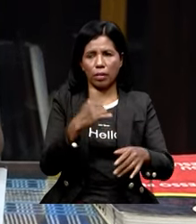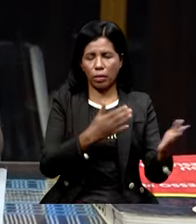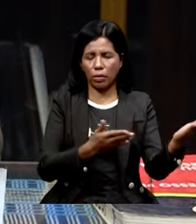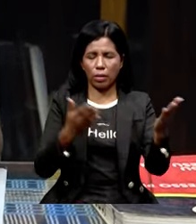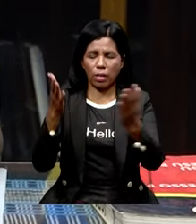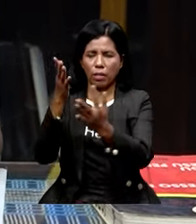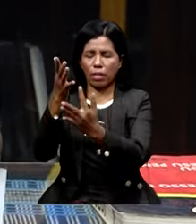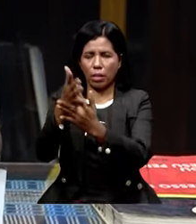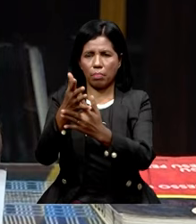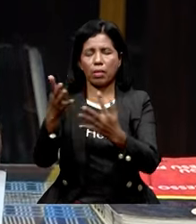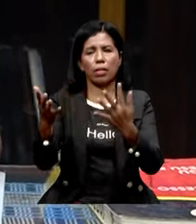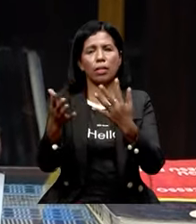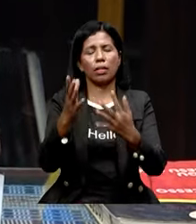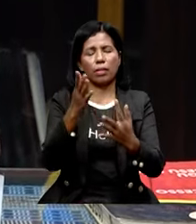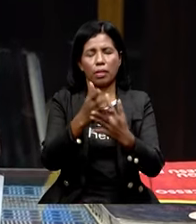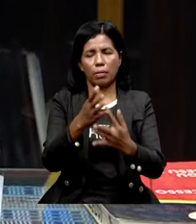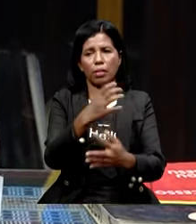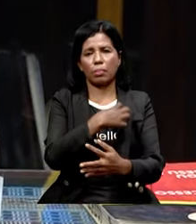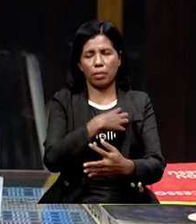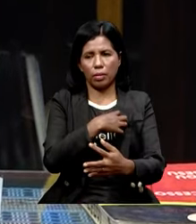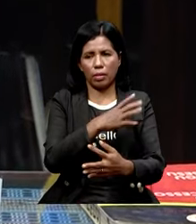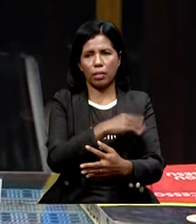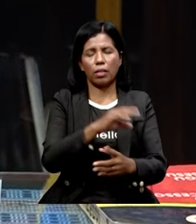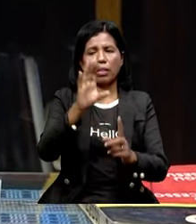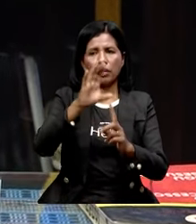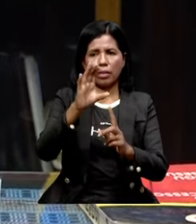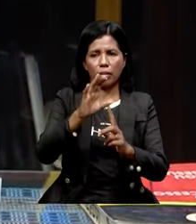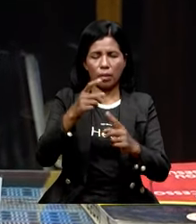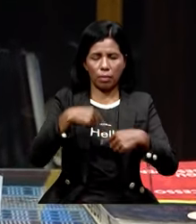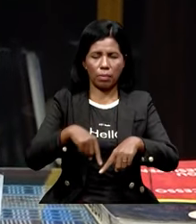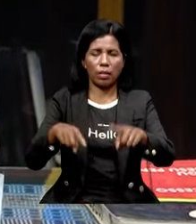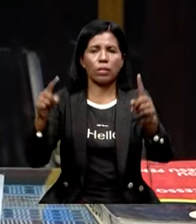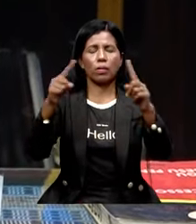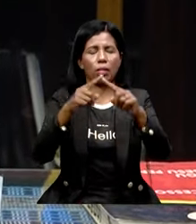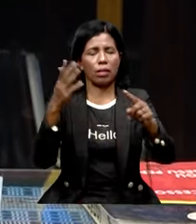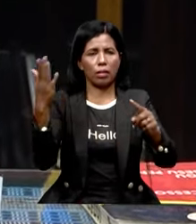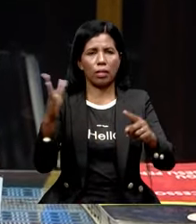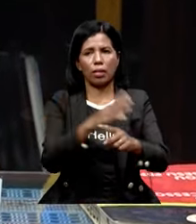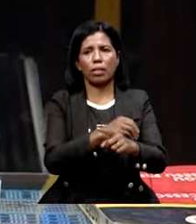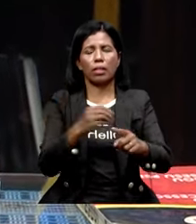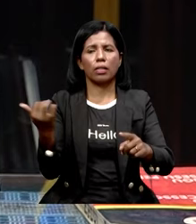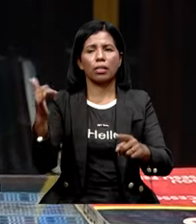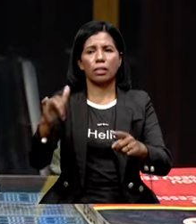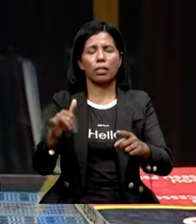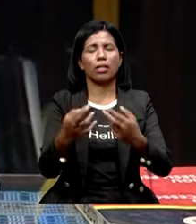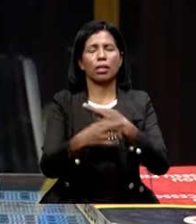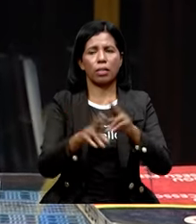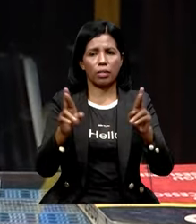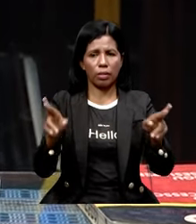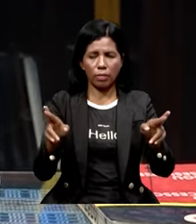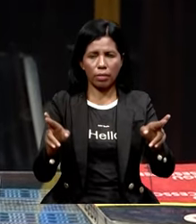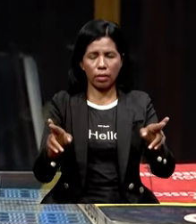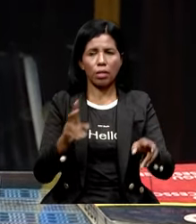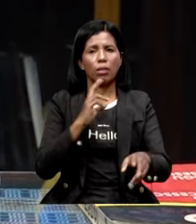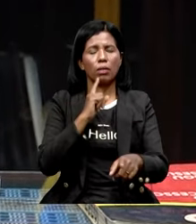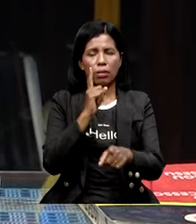asegurativa. Pois to iha esquadra, ninia sefirasik, ba to iha ne ba, e buatene sira resolve.